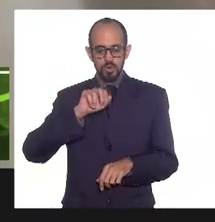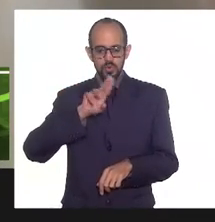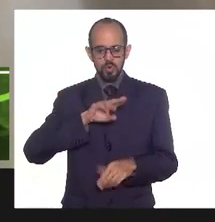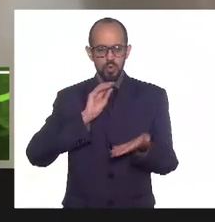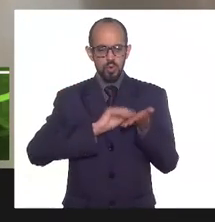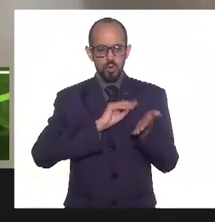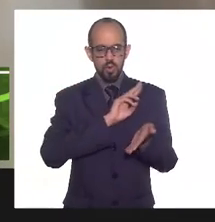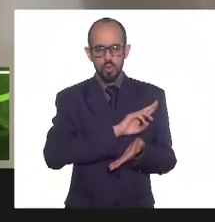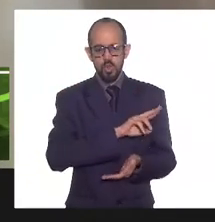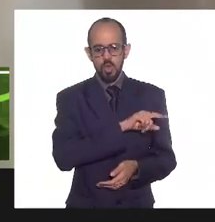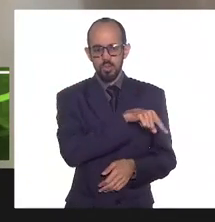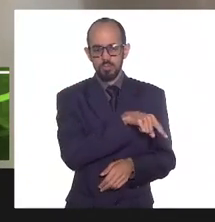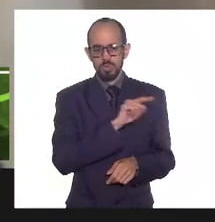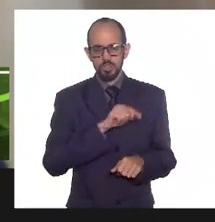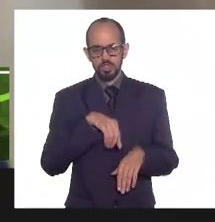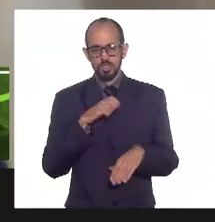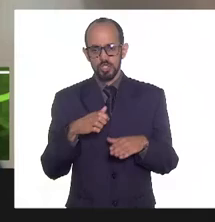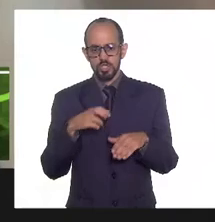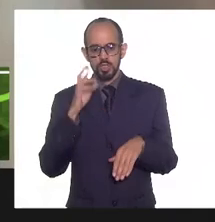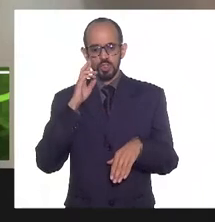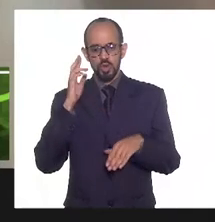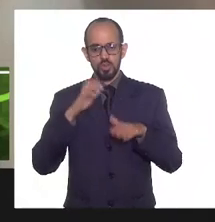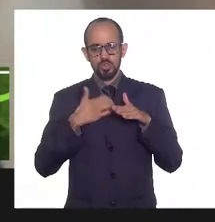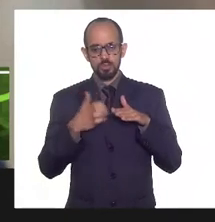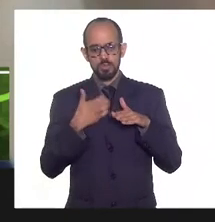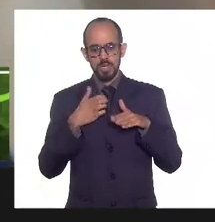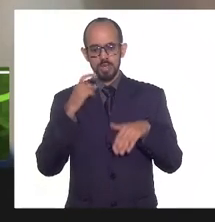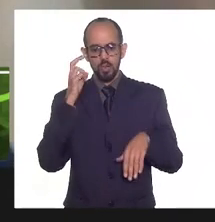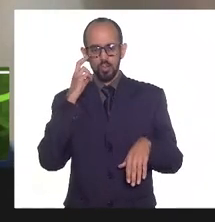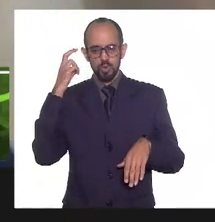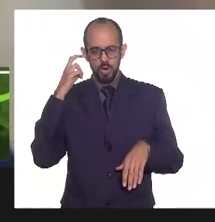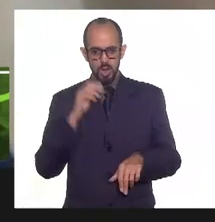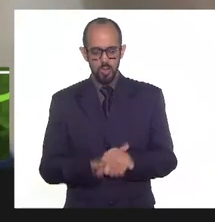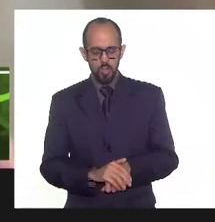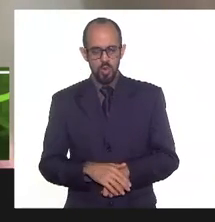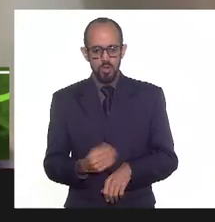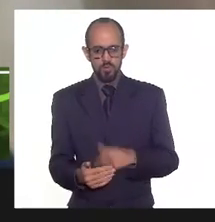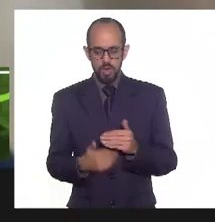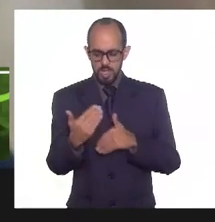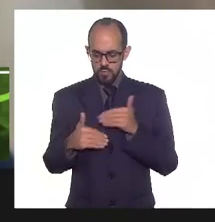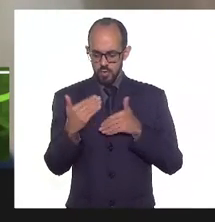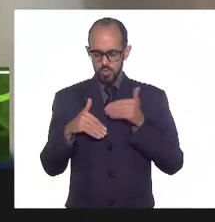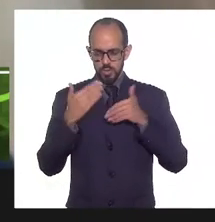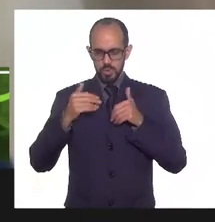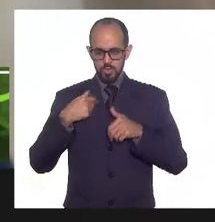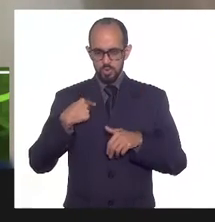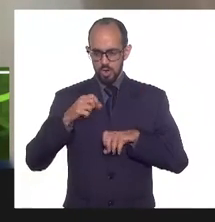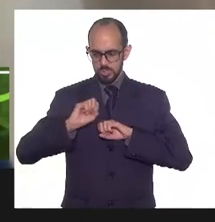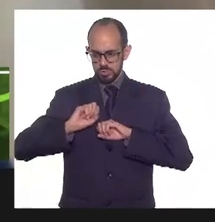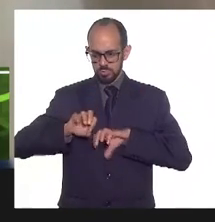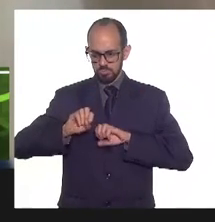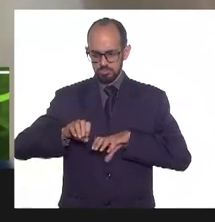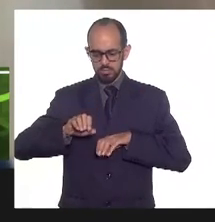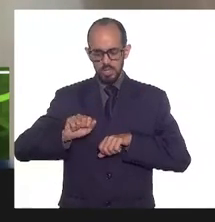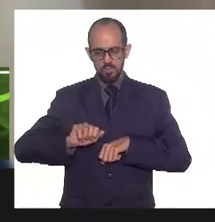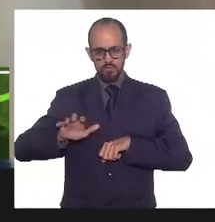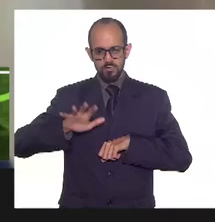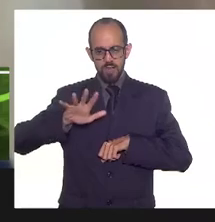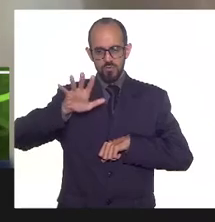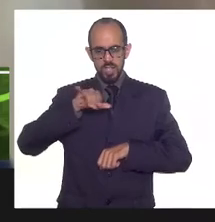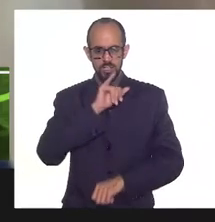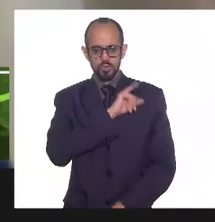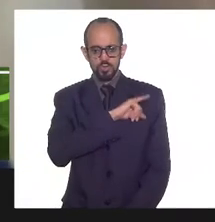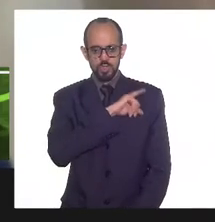continuou com o nome de empreendedor cultural e vem evoluindo nós temos dado aula para as favelas do Rio de Janeiro seis